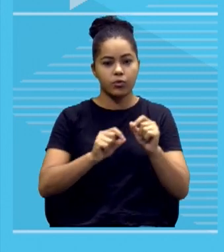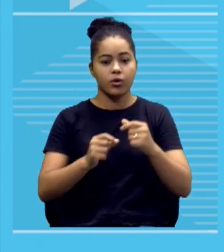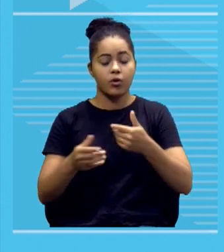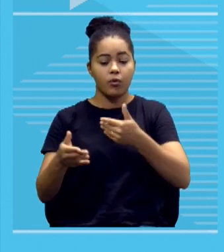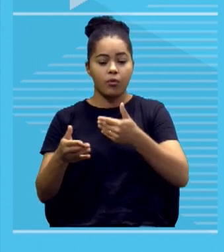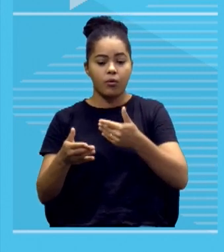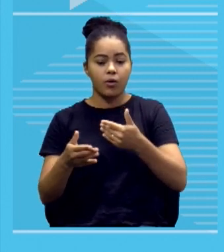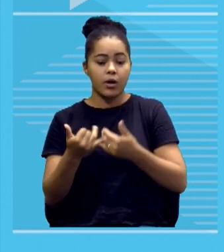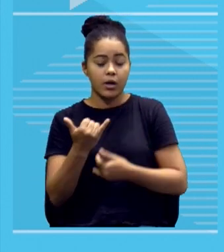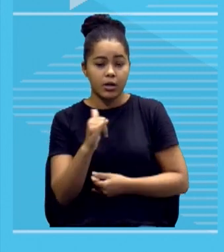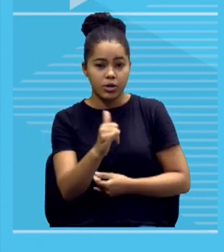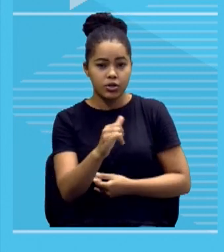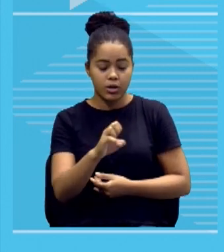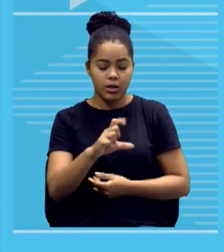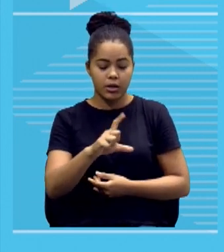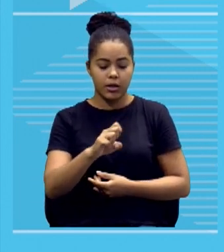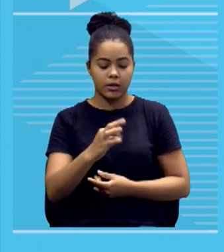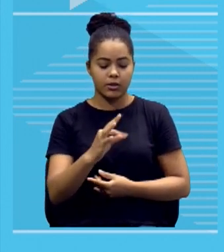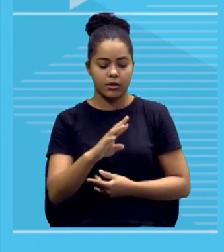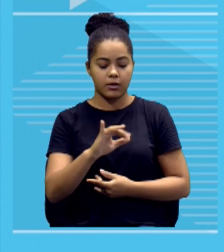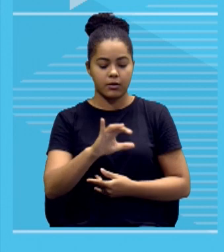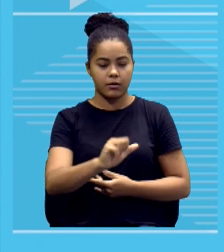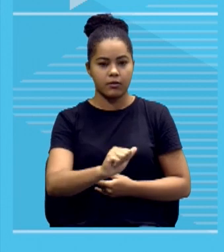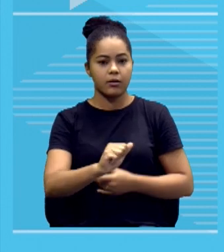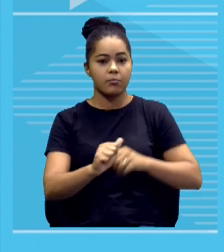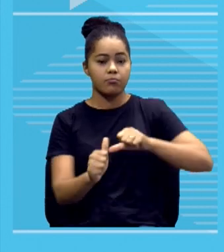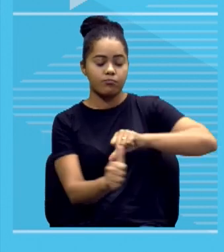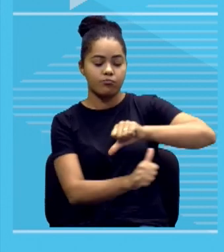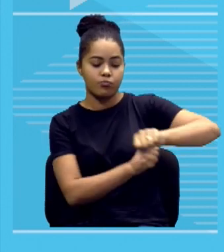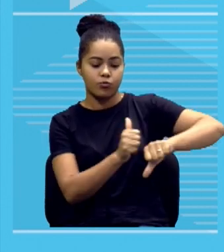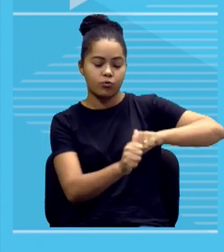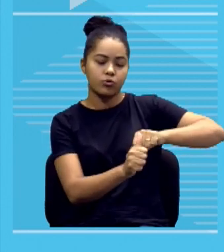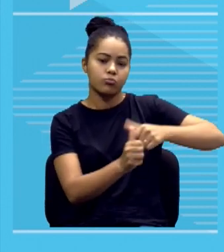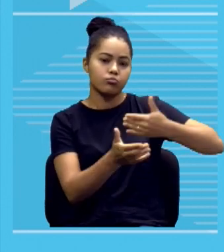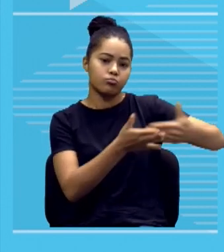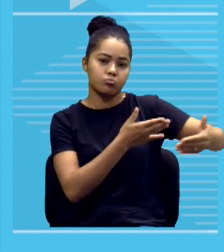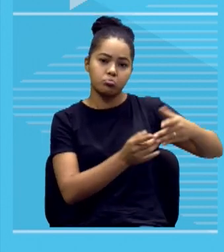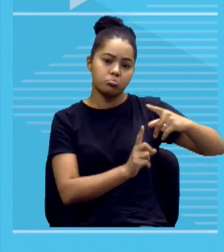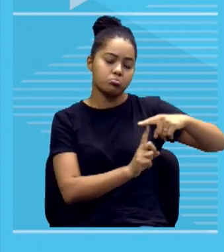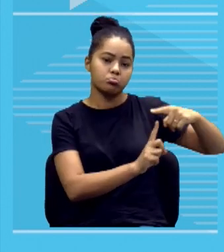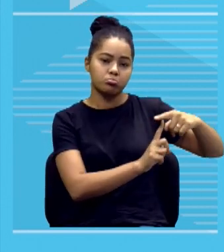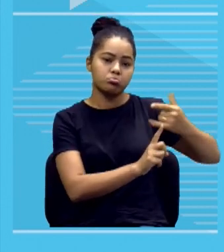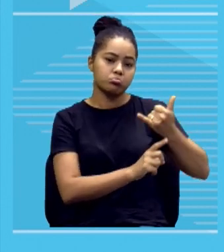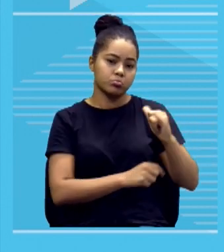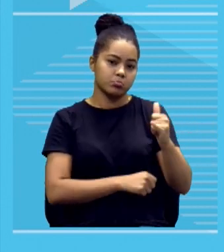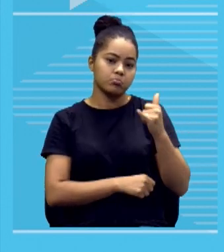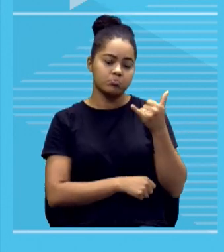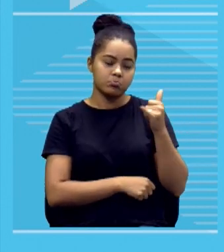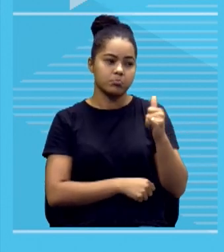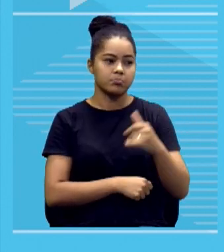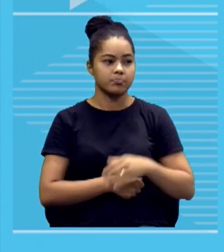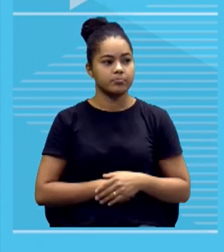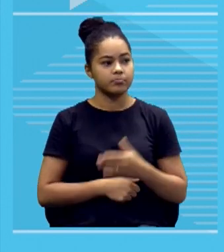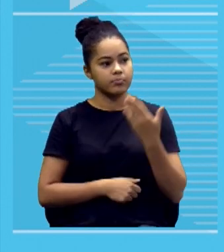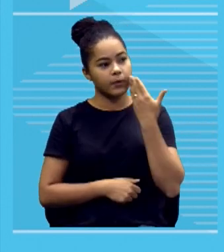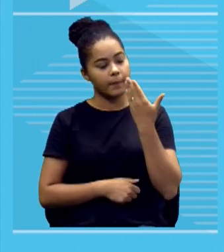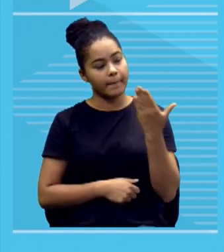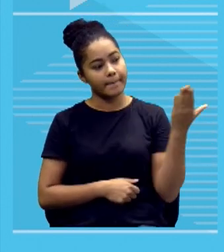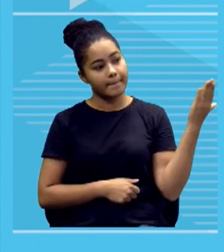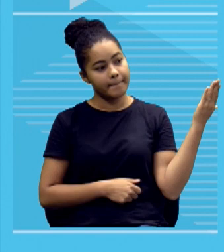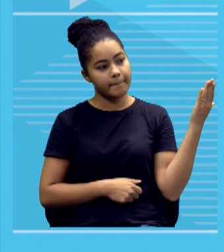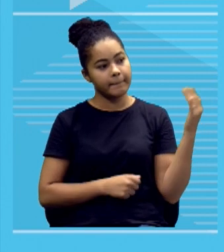energia, tá bom? Essa é a alternância que existe entre eles. Receptores elétricos. Os receptores elétricos